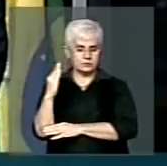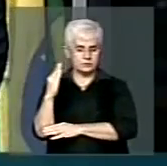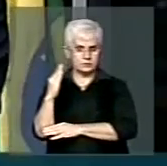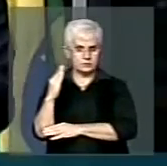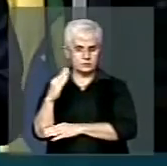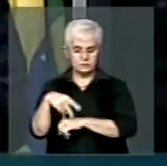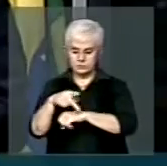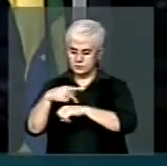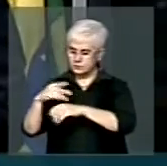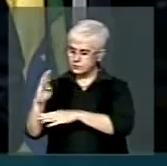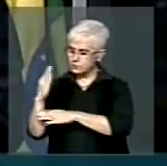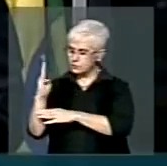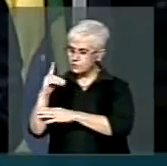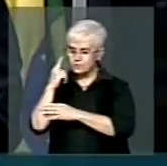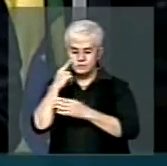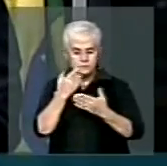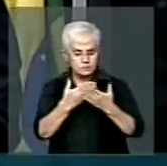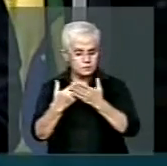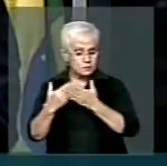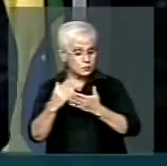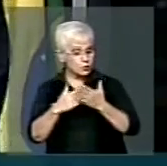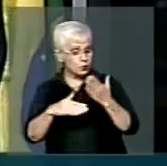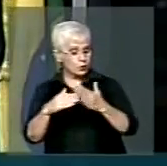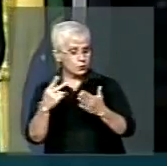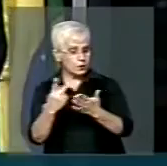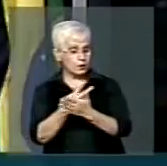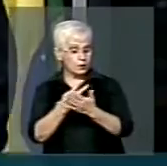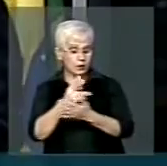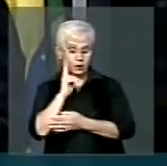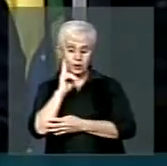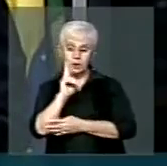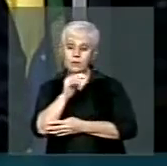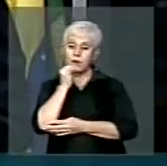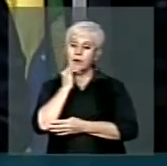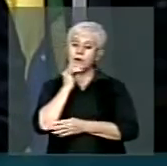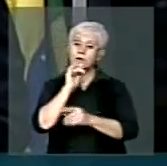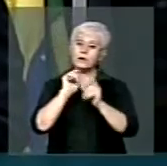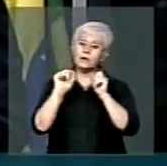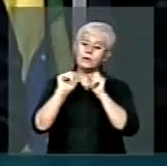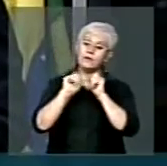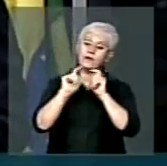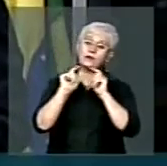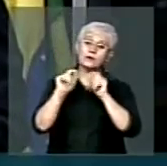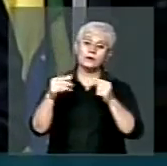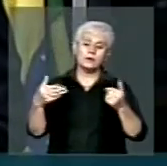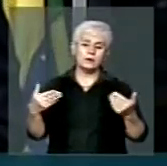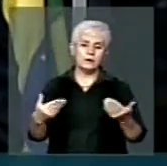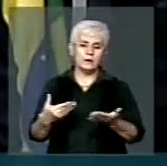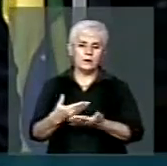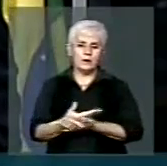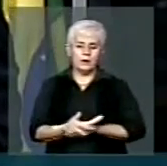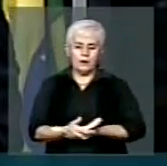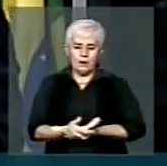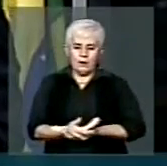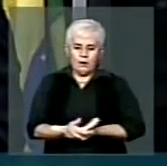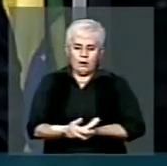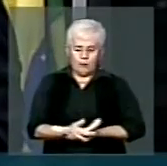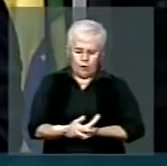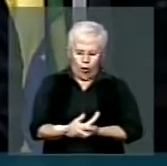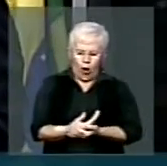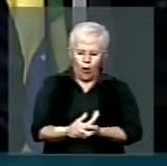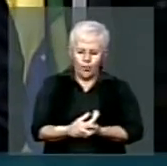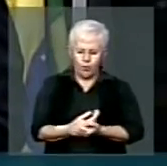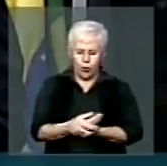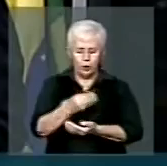para avaliar toda essa situação e ver o exemplo que se pode tirar disso para o futuro, para